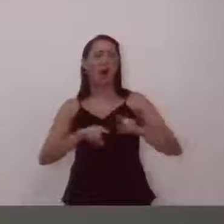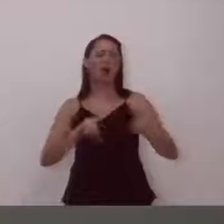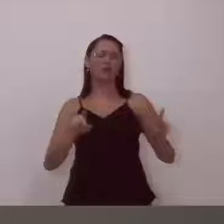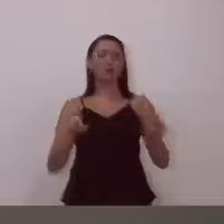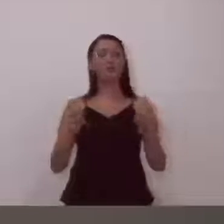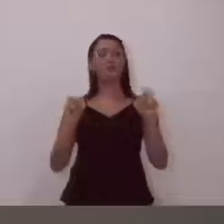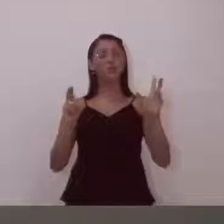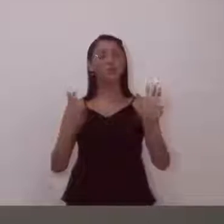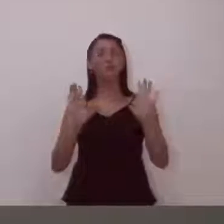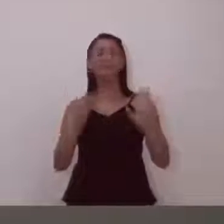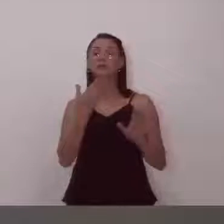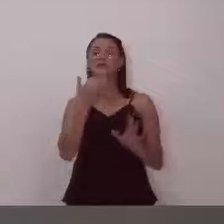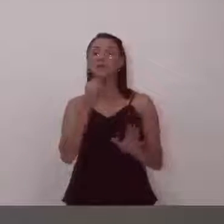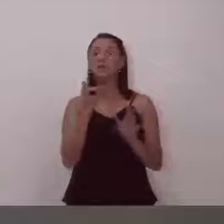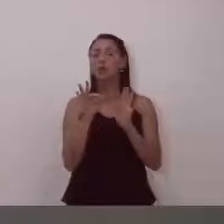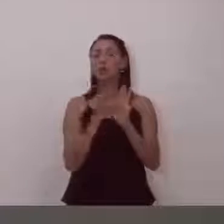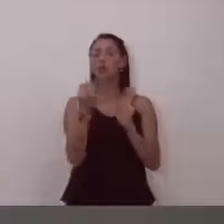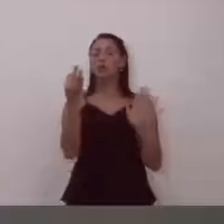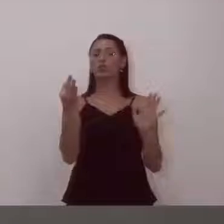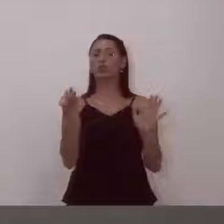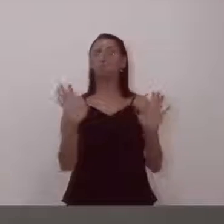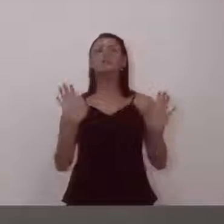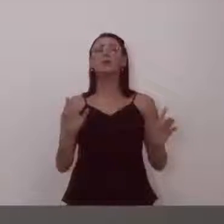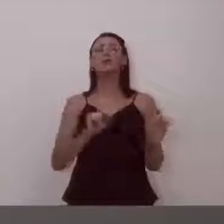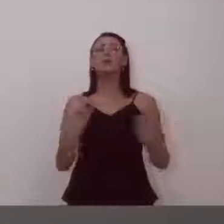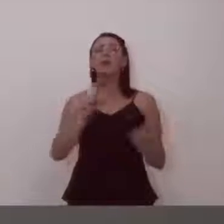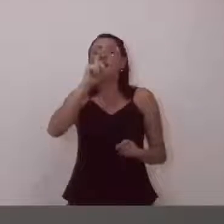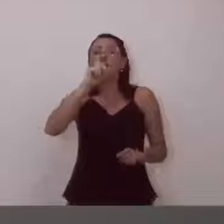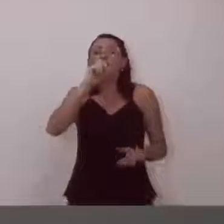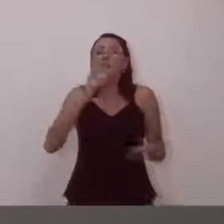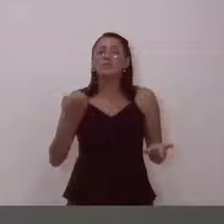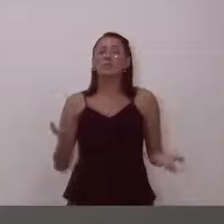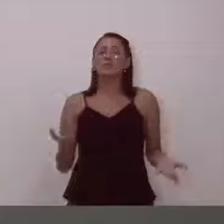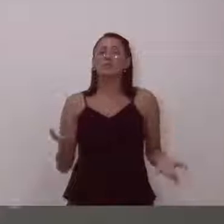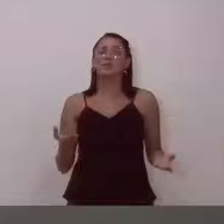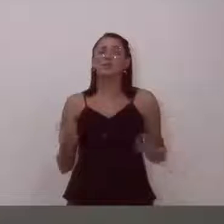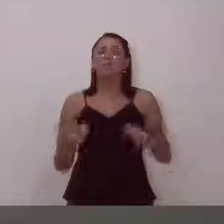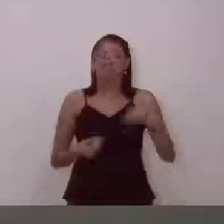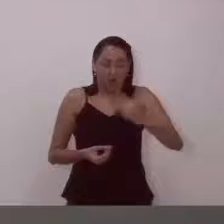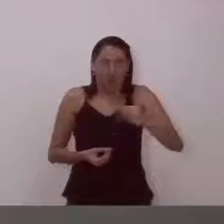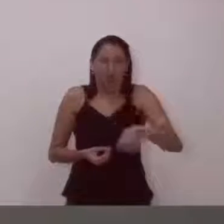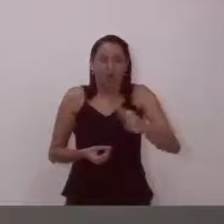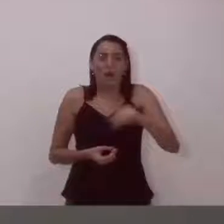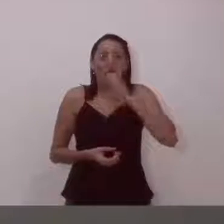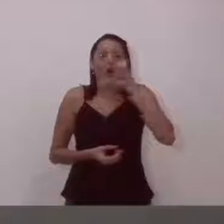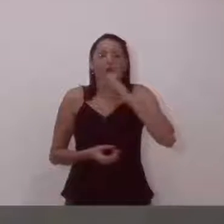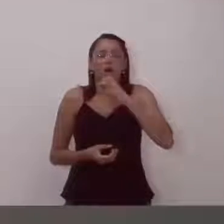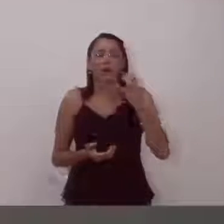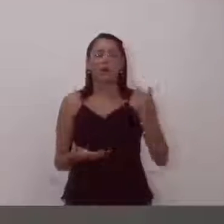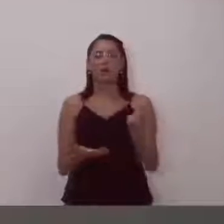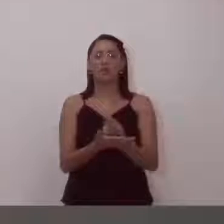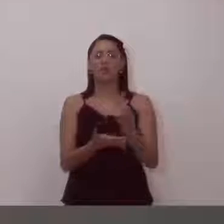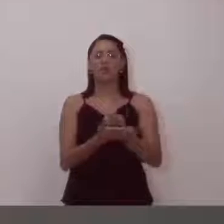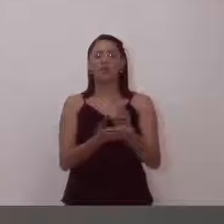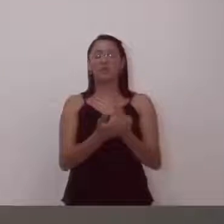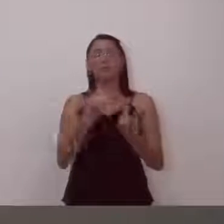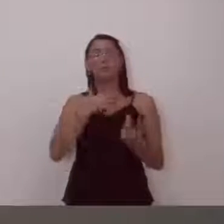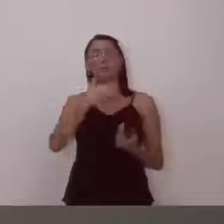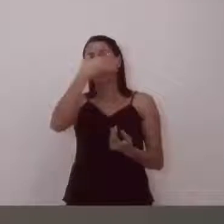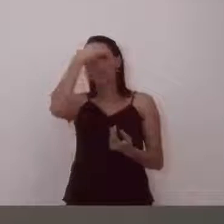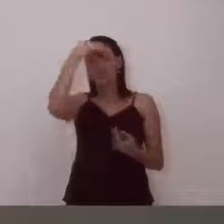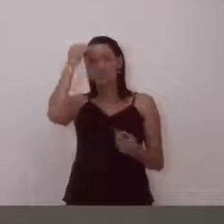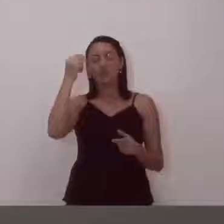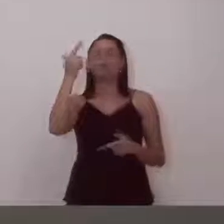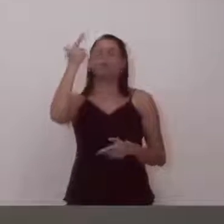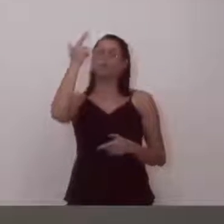Então, eles pediram para corrigir. Mas olha o risco que a gente corre de fazer as coisas correndo. E não esquecendo. Então, a gente vai votar